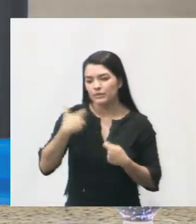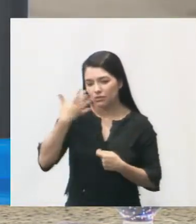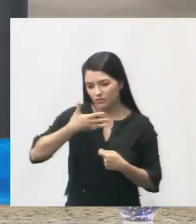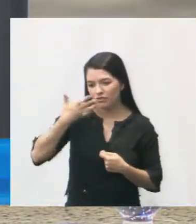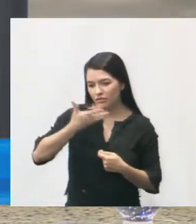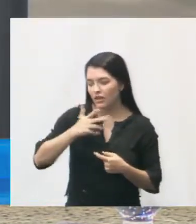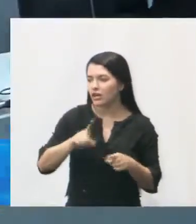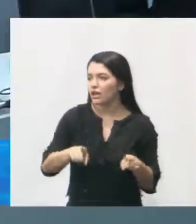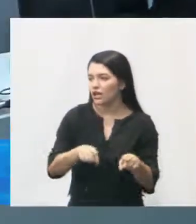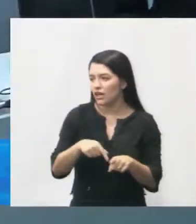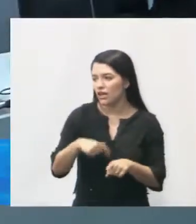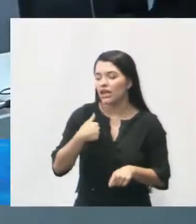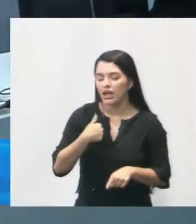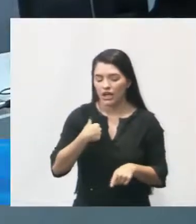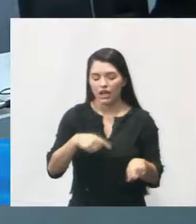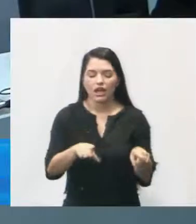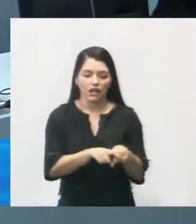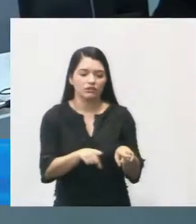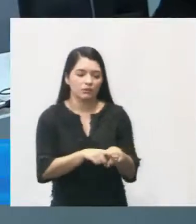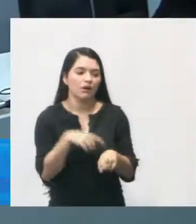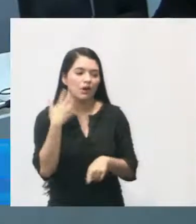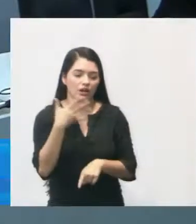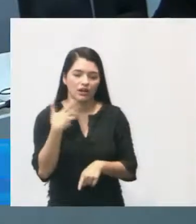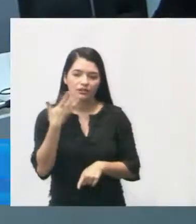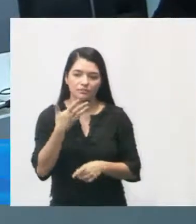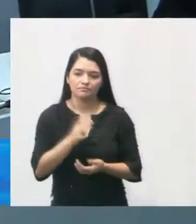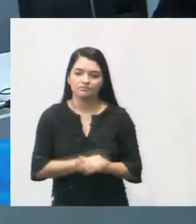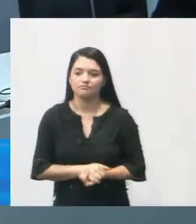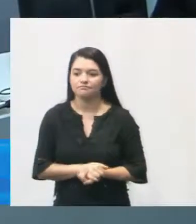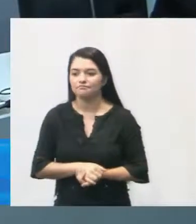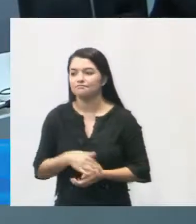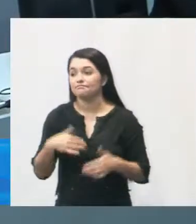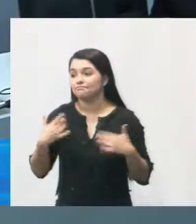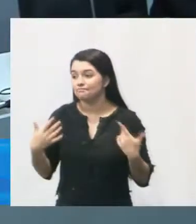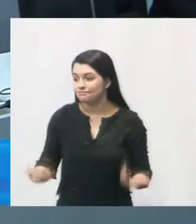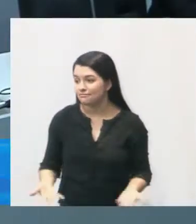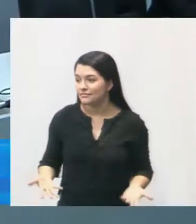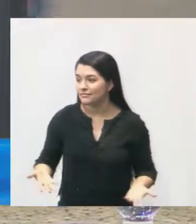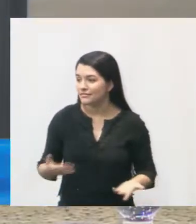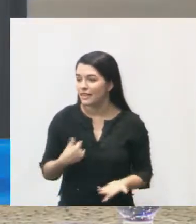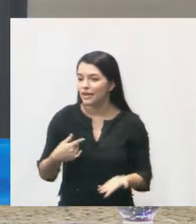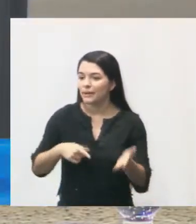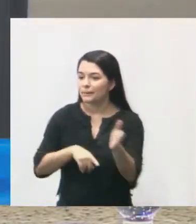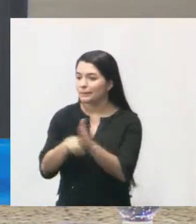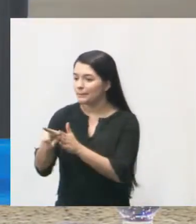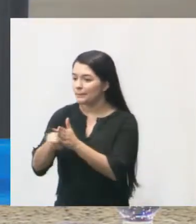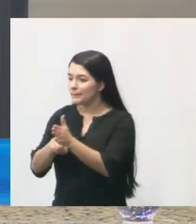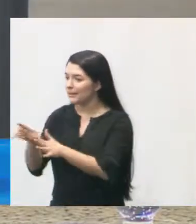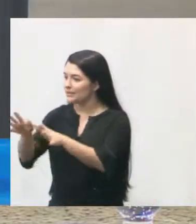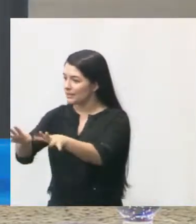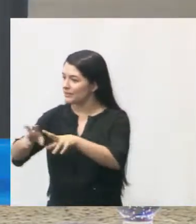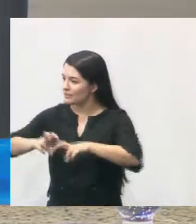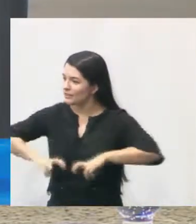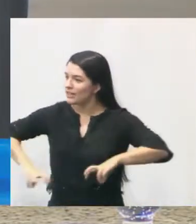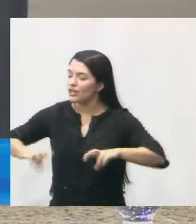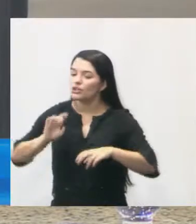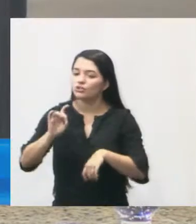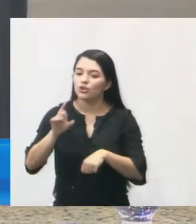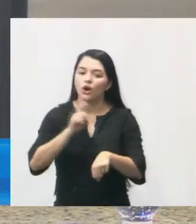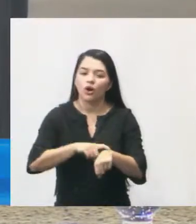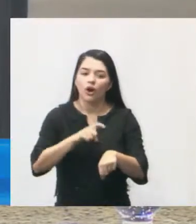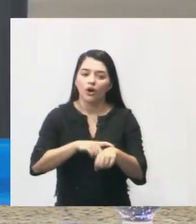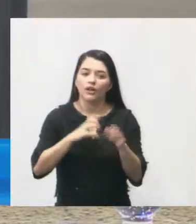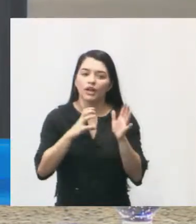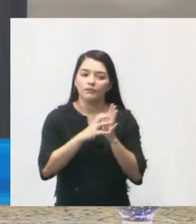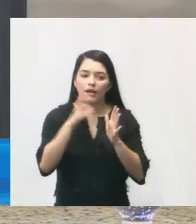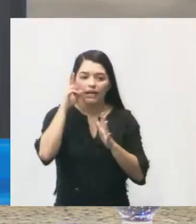orador, vou falar também, senhor presidente. Então, consultar o plenário. Quero só a liderança partidária para suprimir, tá? Só a liderança partidária,